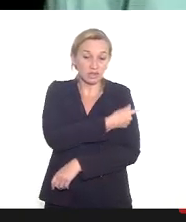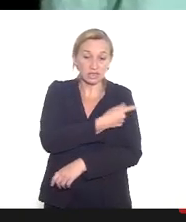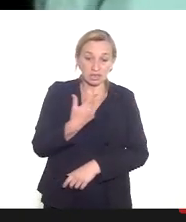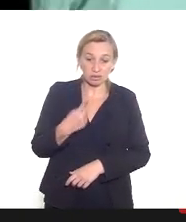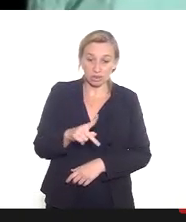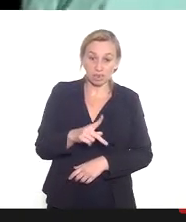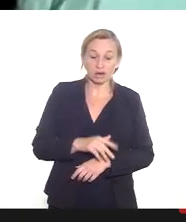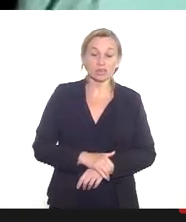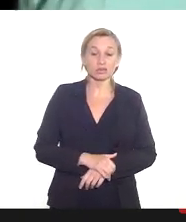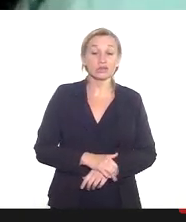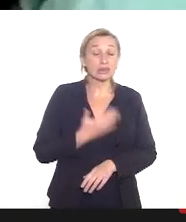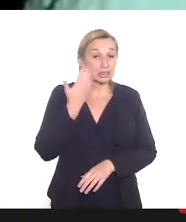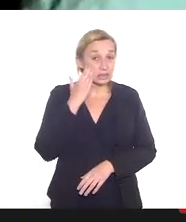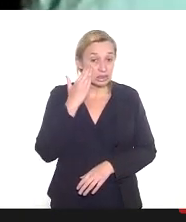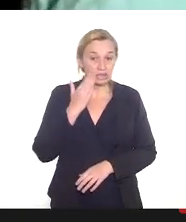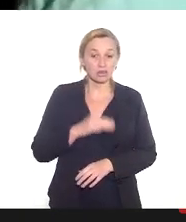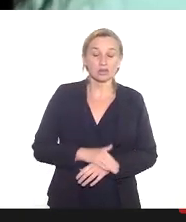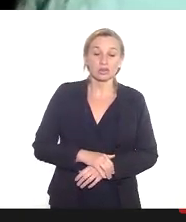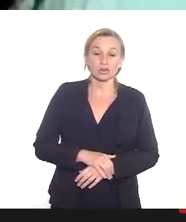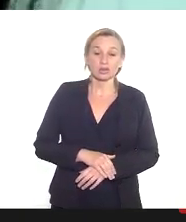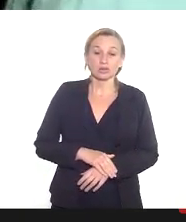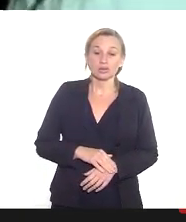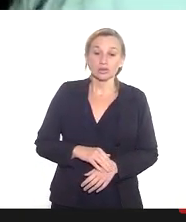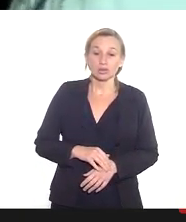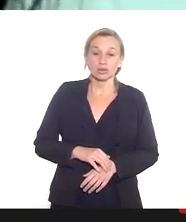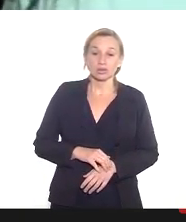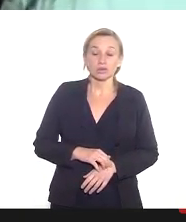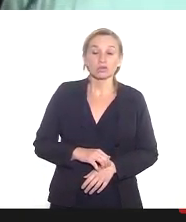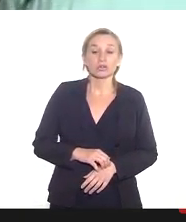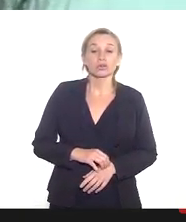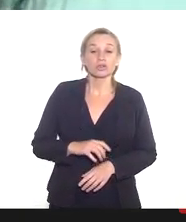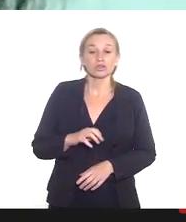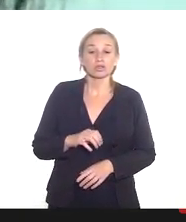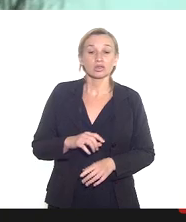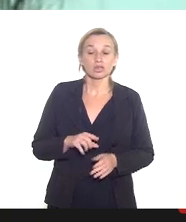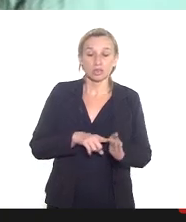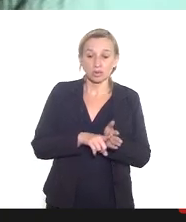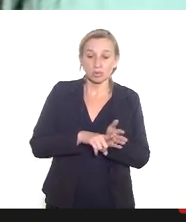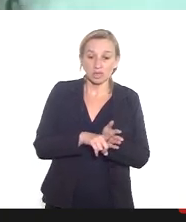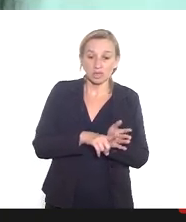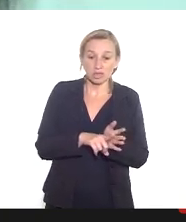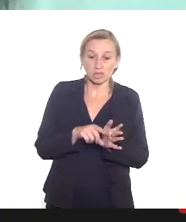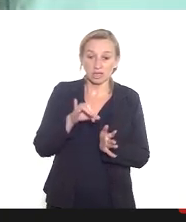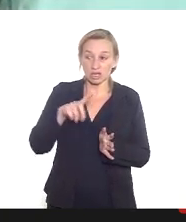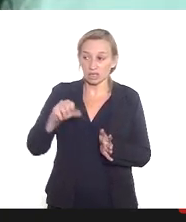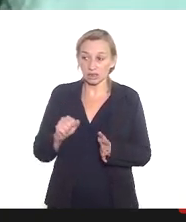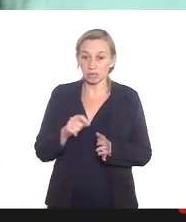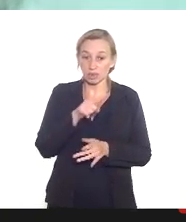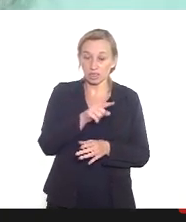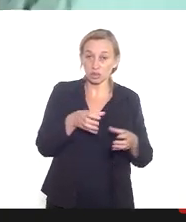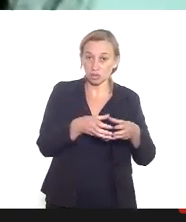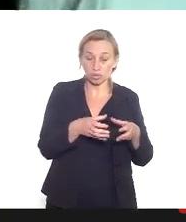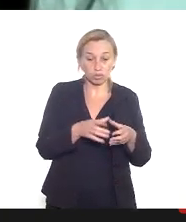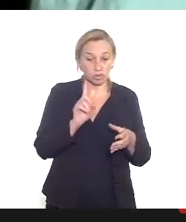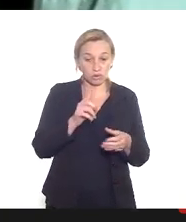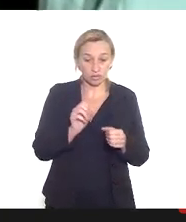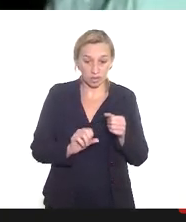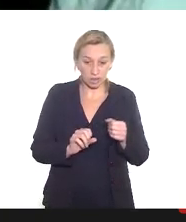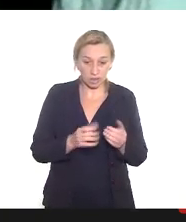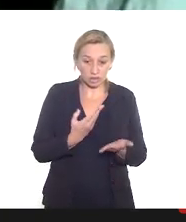e puérperas entendendo que o ensaio Clínico não tinha sido feito para essa população né quanto as